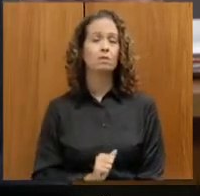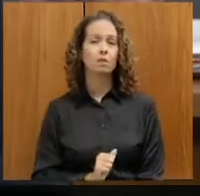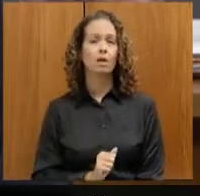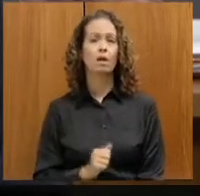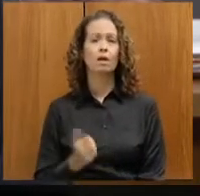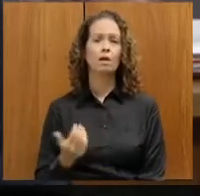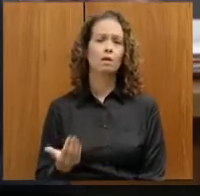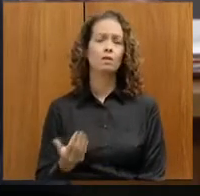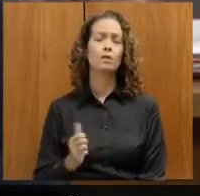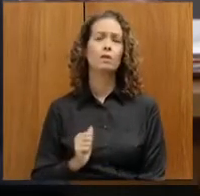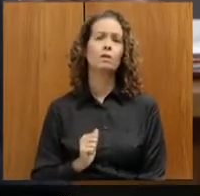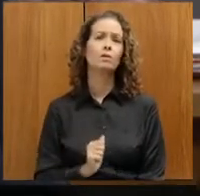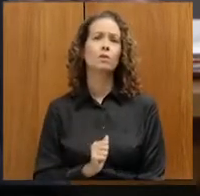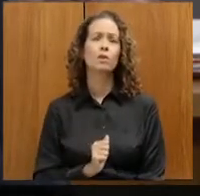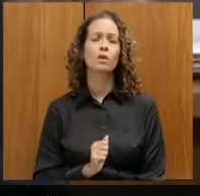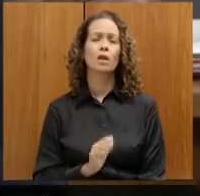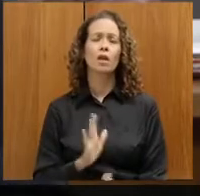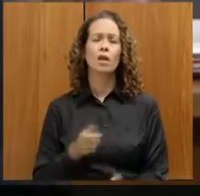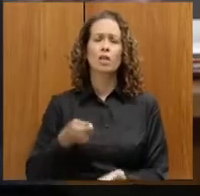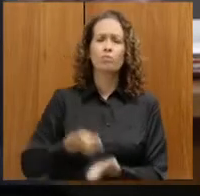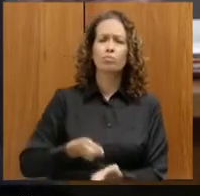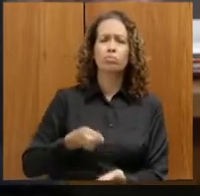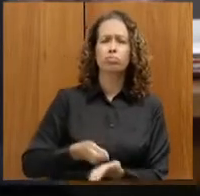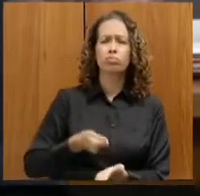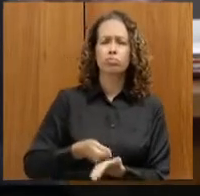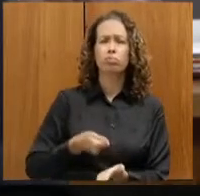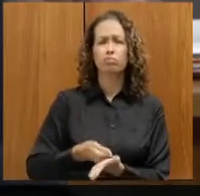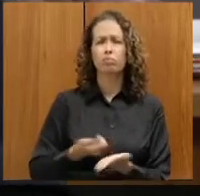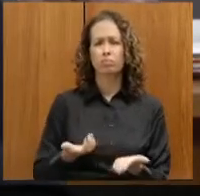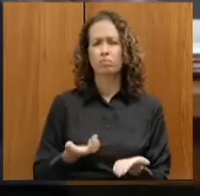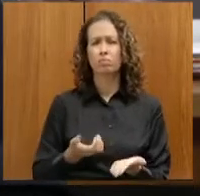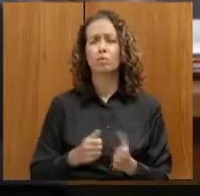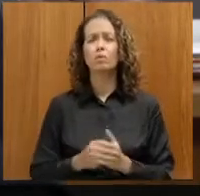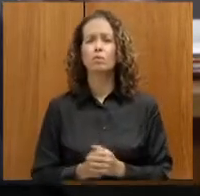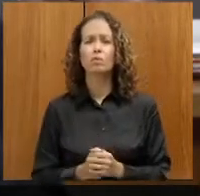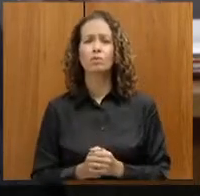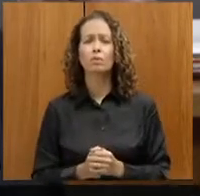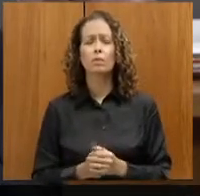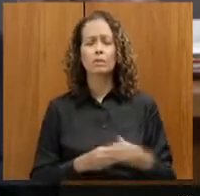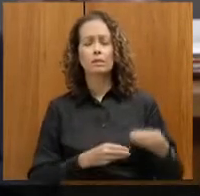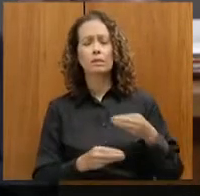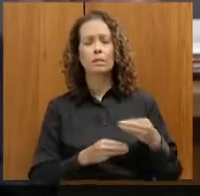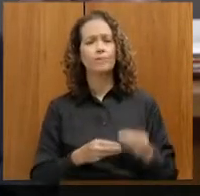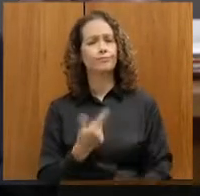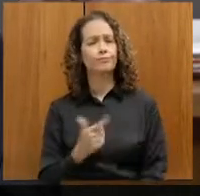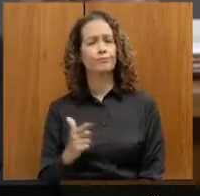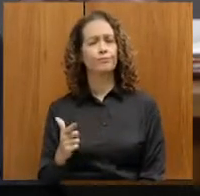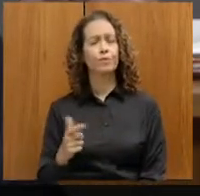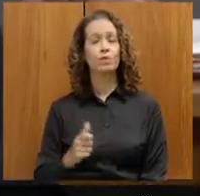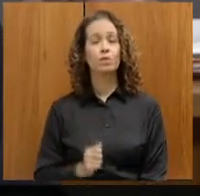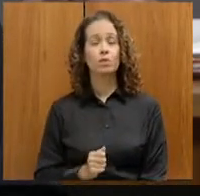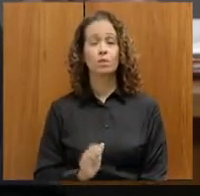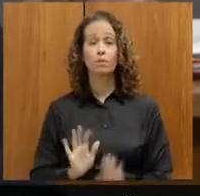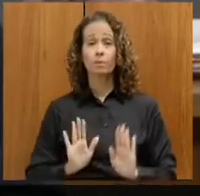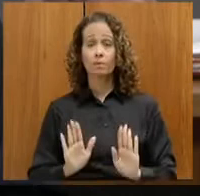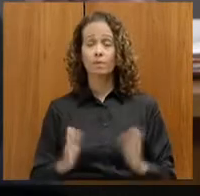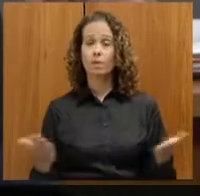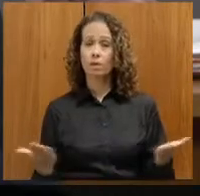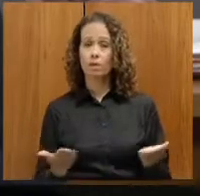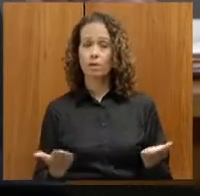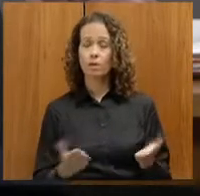antigo regime de recuperação fiscal ele era muito mais duro muito mais inflexível é no caso agora